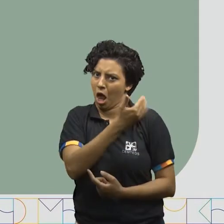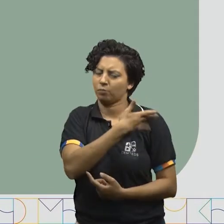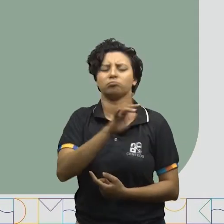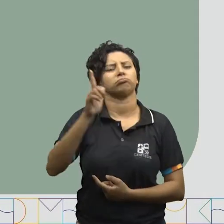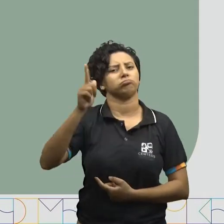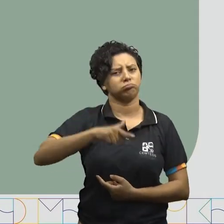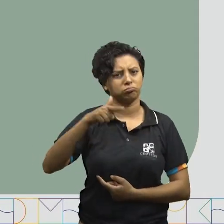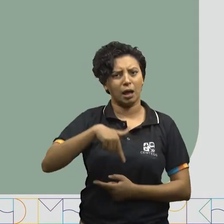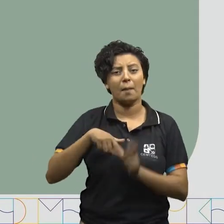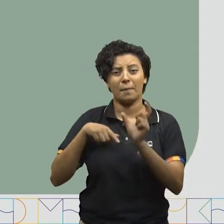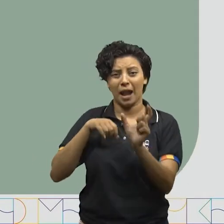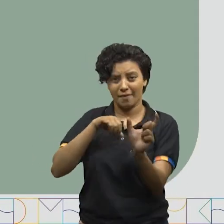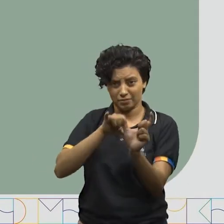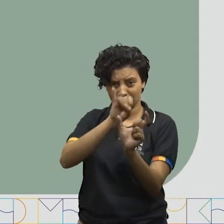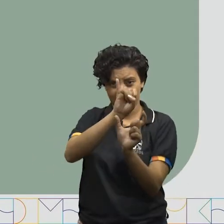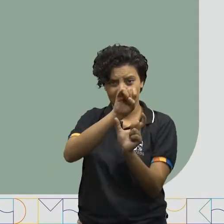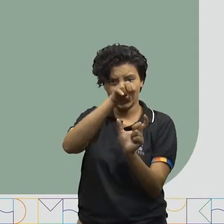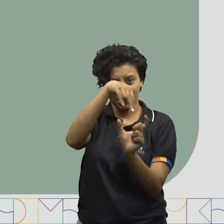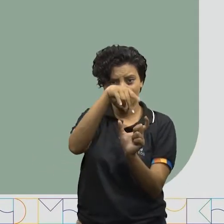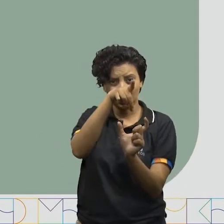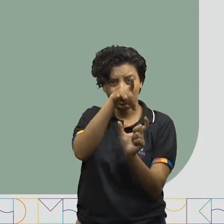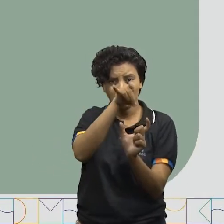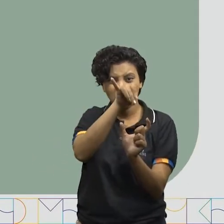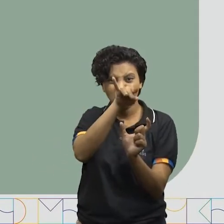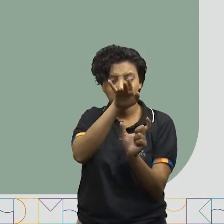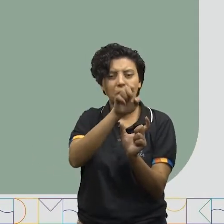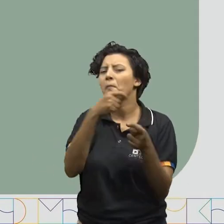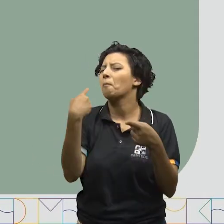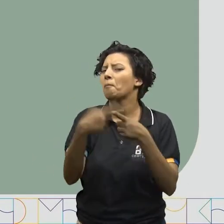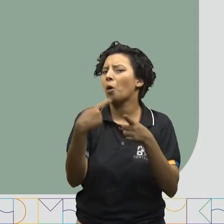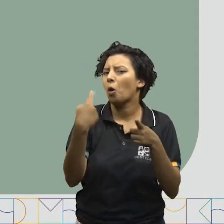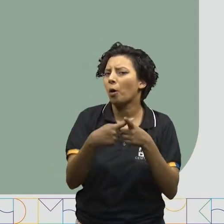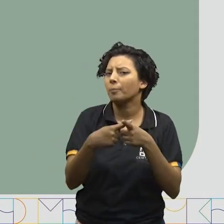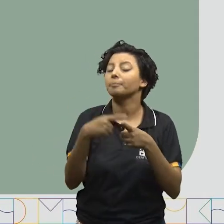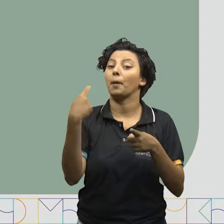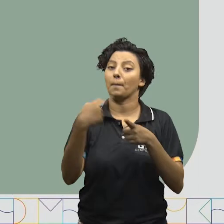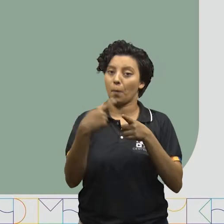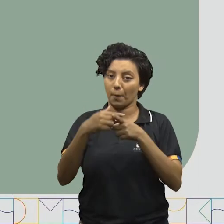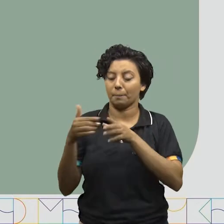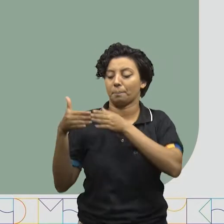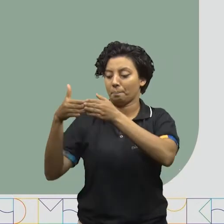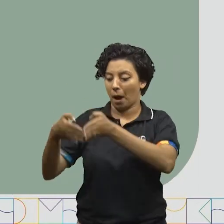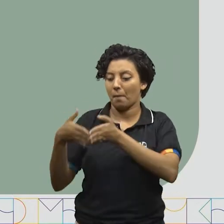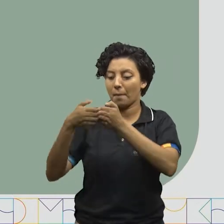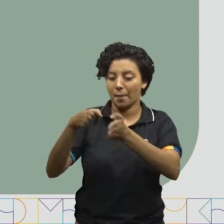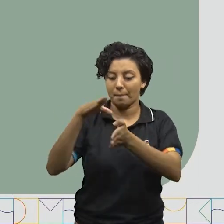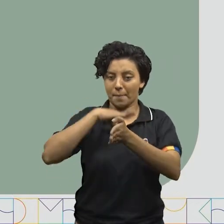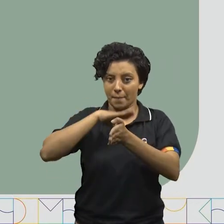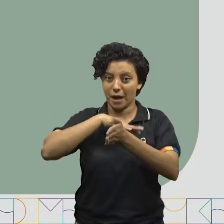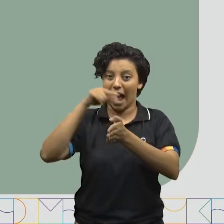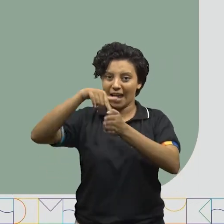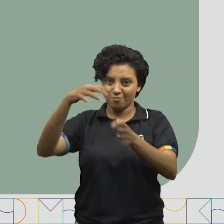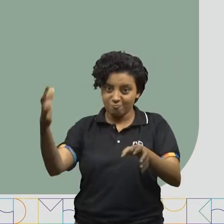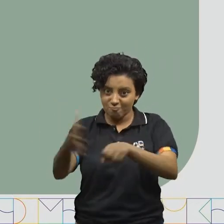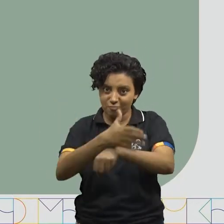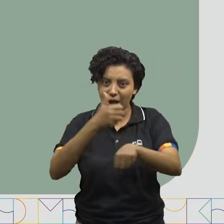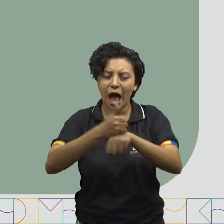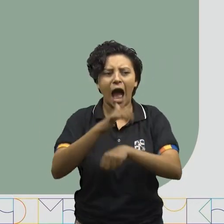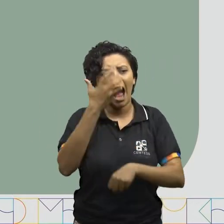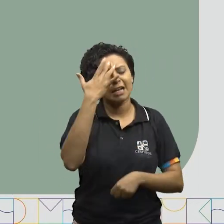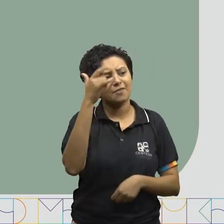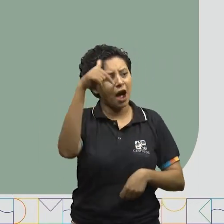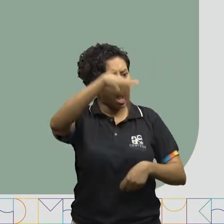ou indígenas americanos foram chamados de índios, simplesmente porque Cristóvão Colombo achou que eles moravam